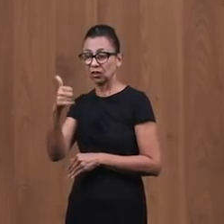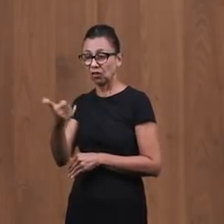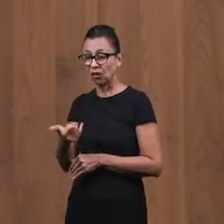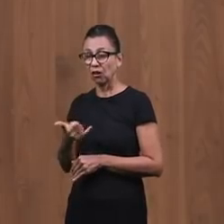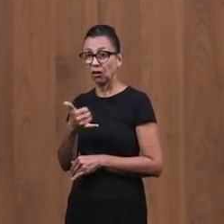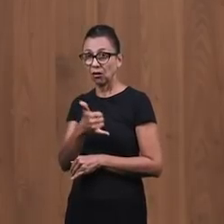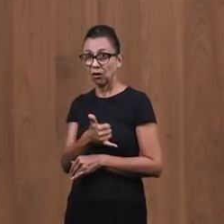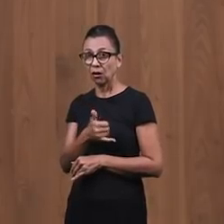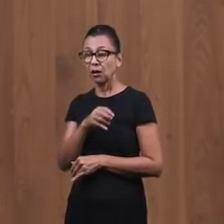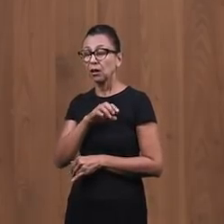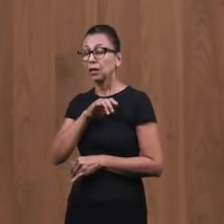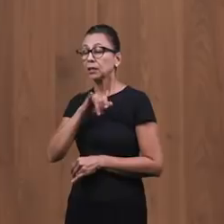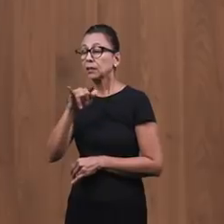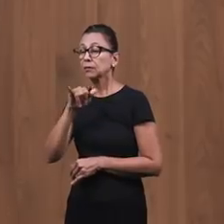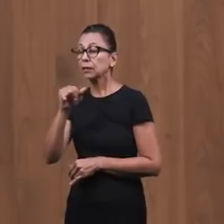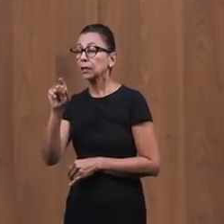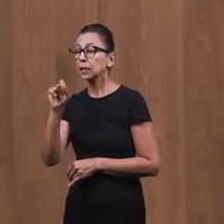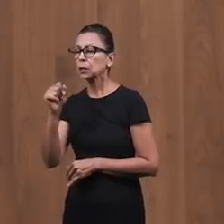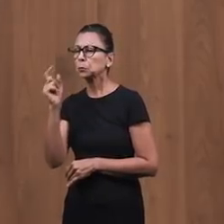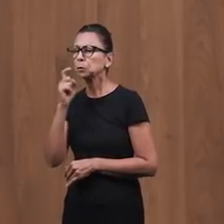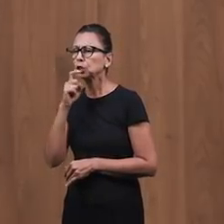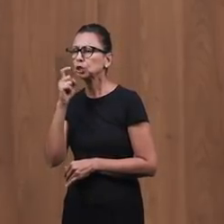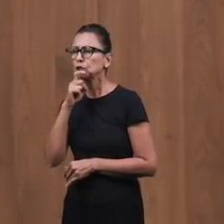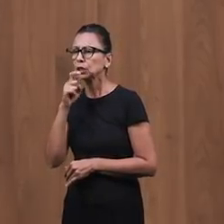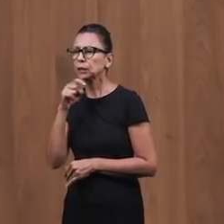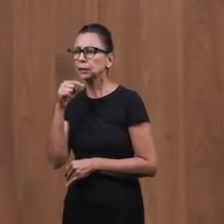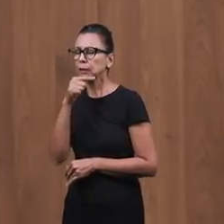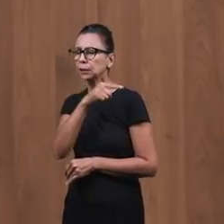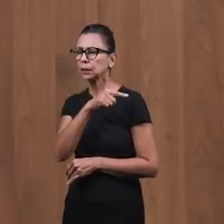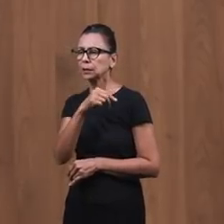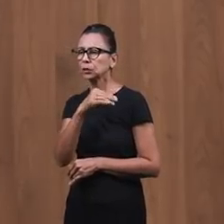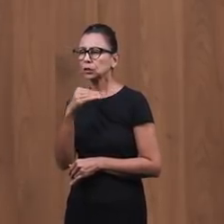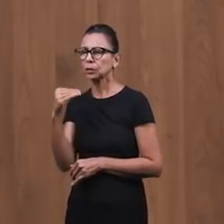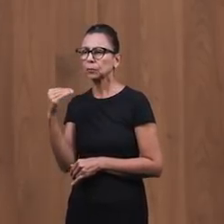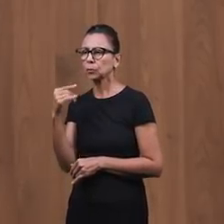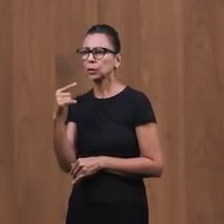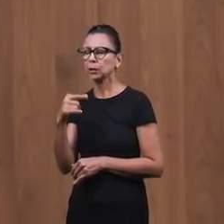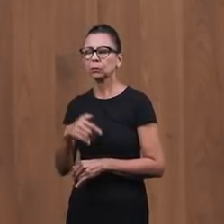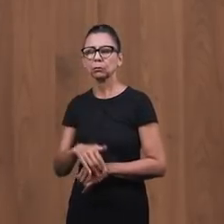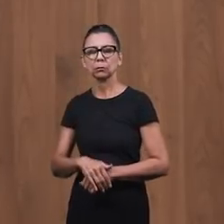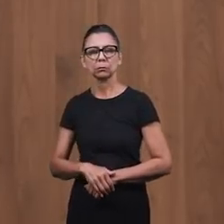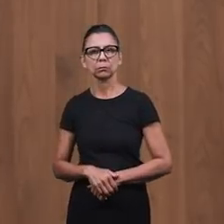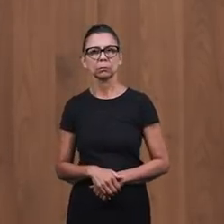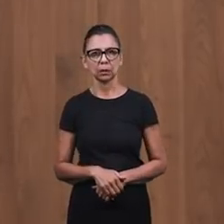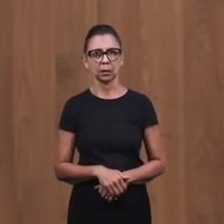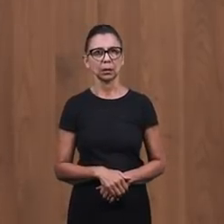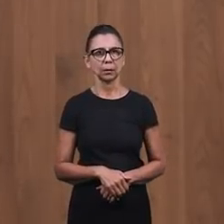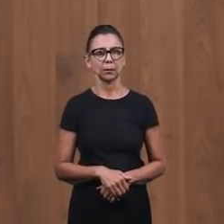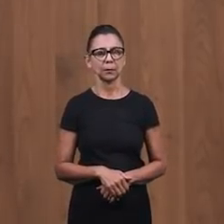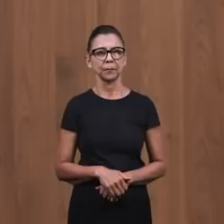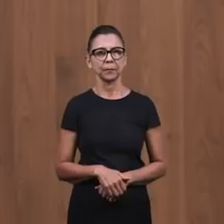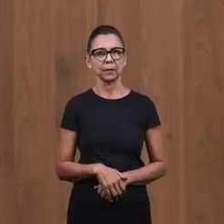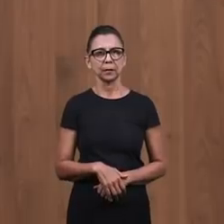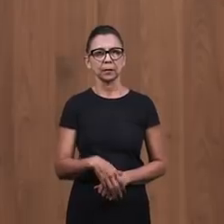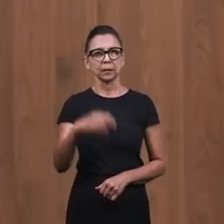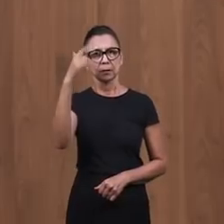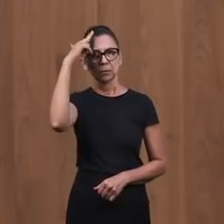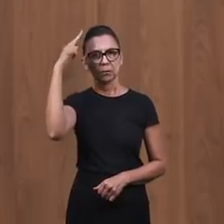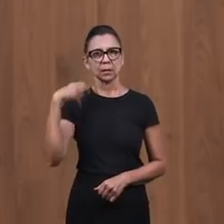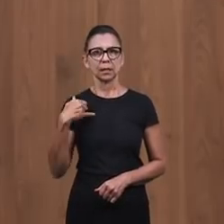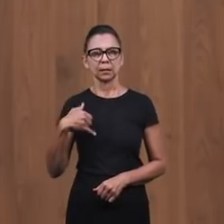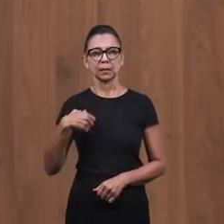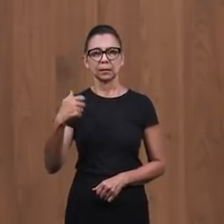Na aula de hoje nós veremos que José chegou no Egito como escravo quando tinha cerca de 17